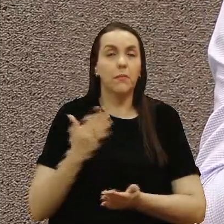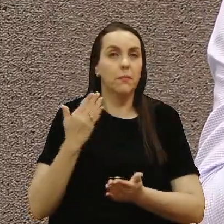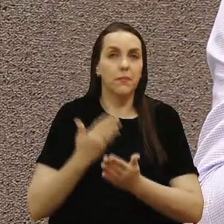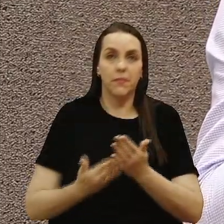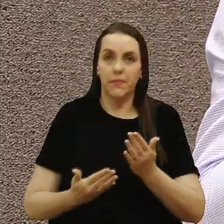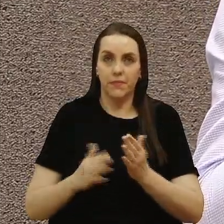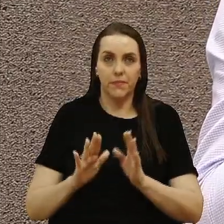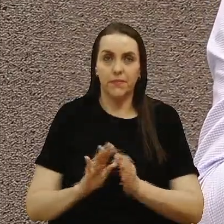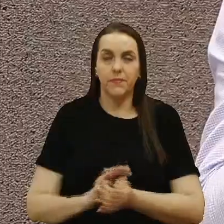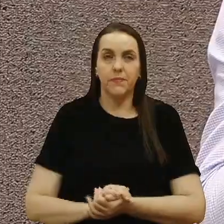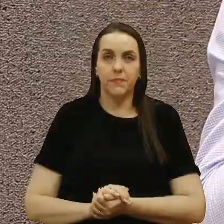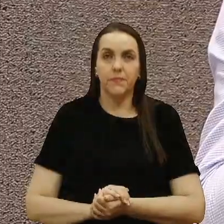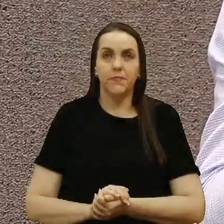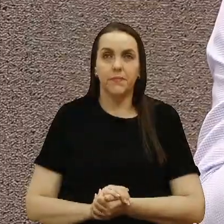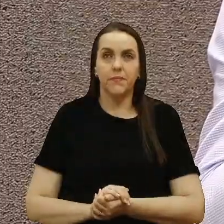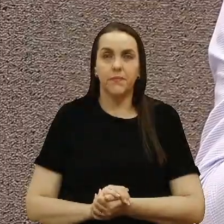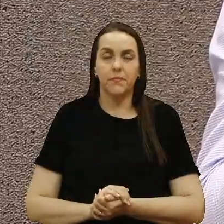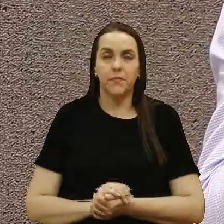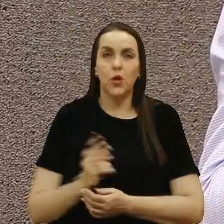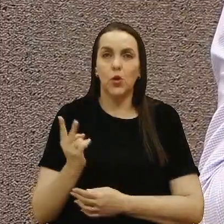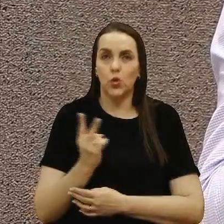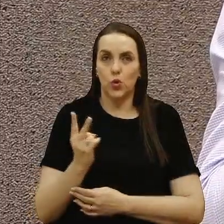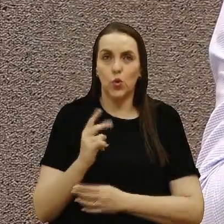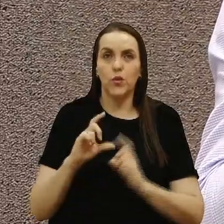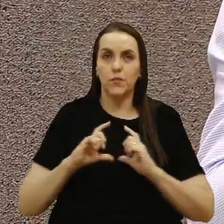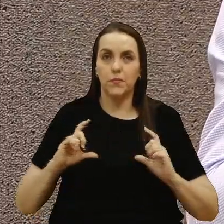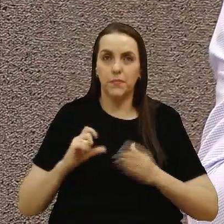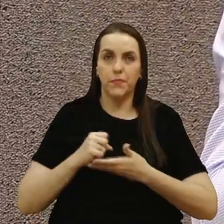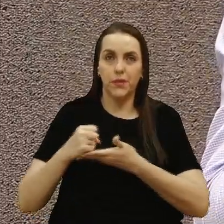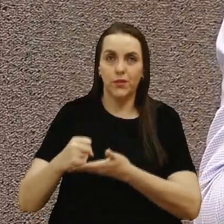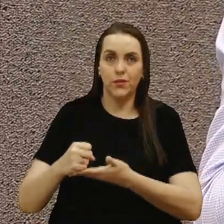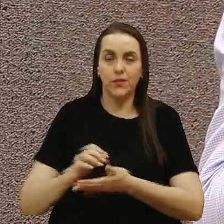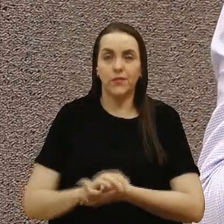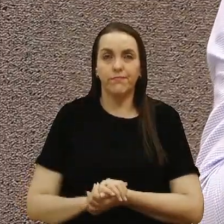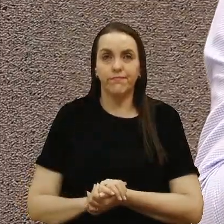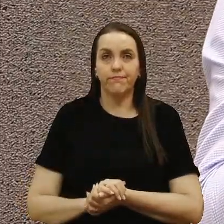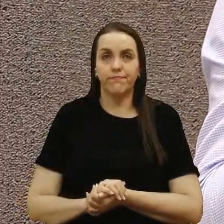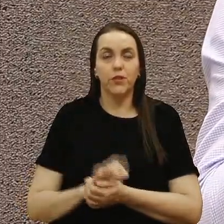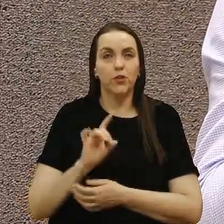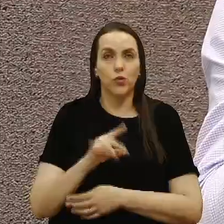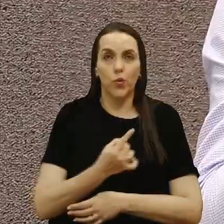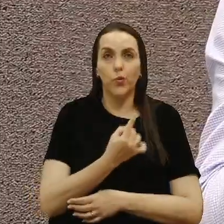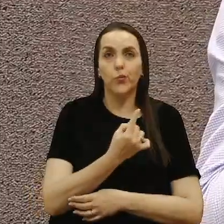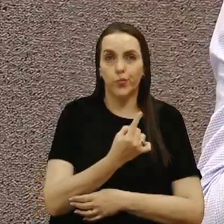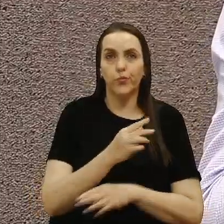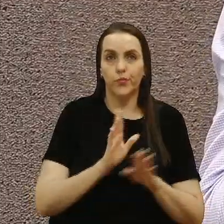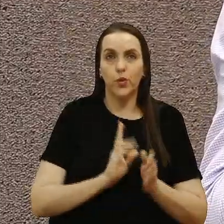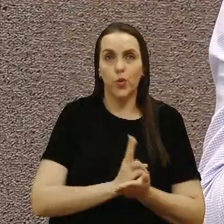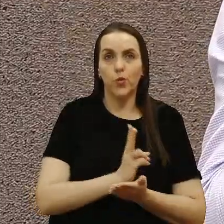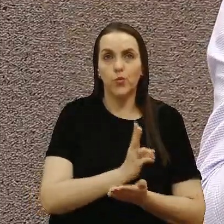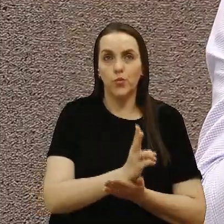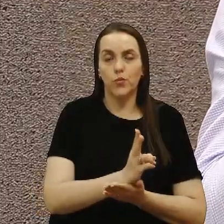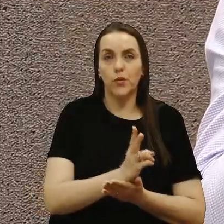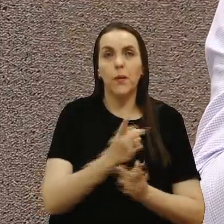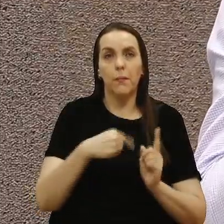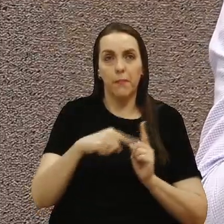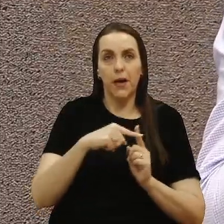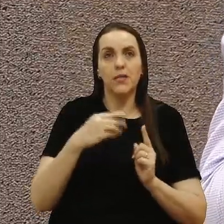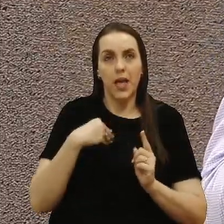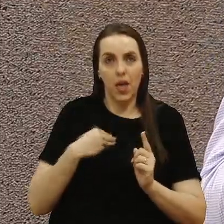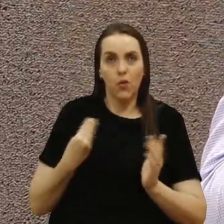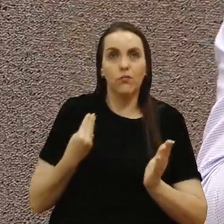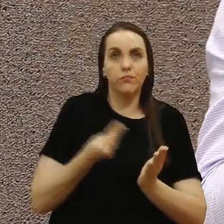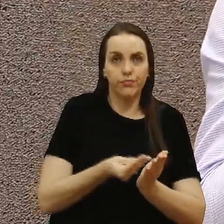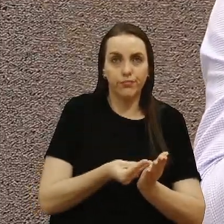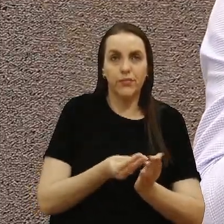Perdemos os 2 patrocinadores, ficamos com apenas um, mais aquilo que eu coloco. Tentei